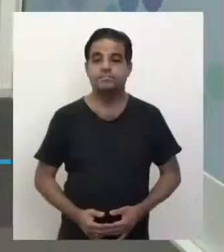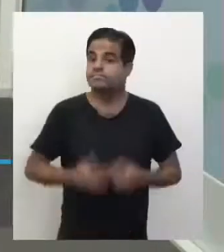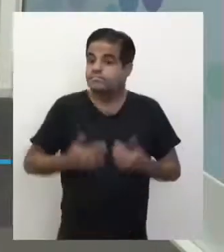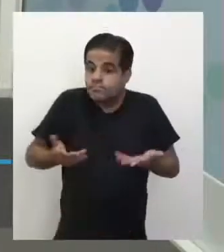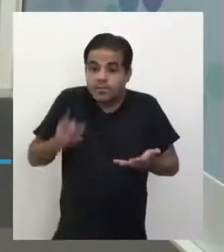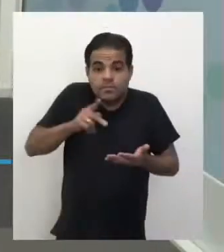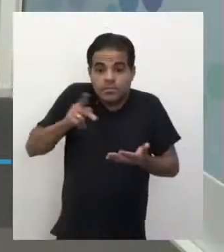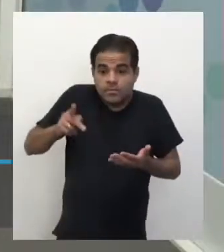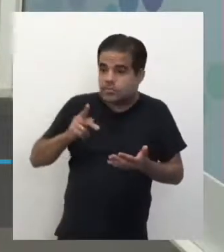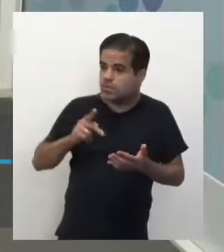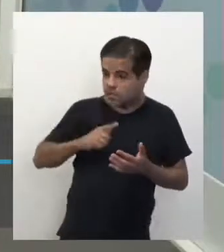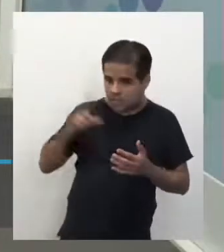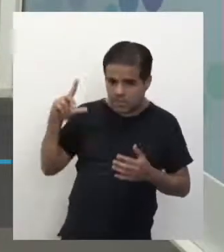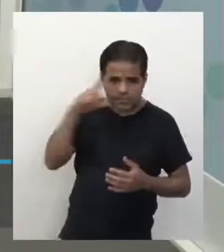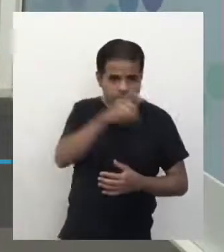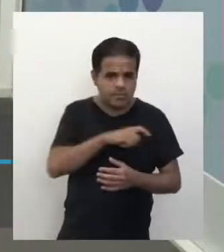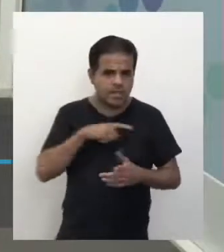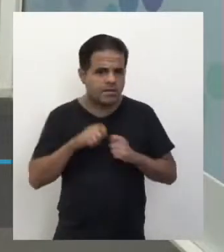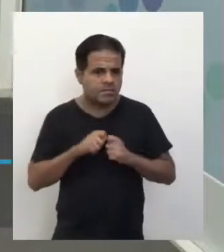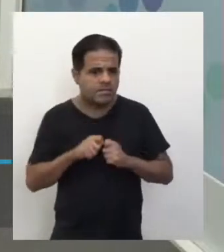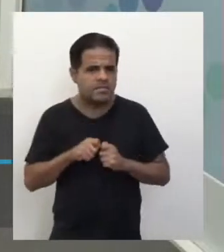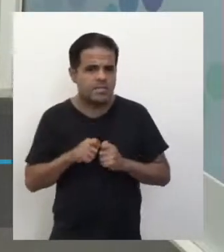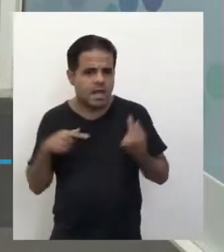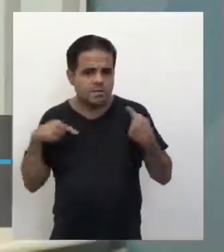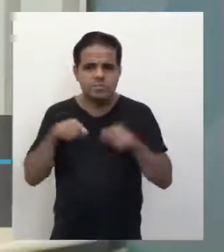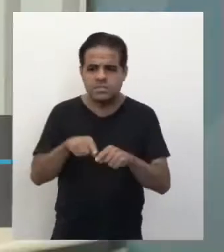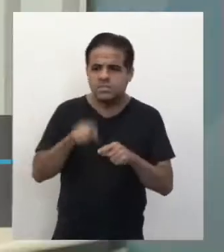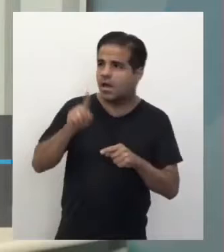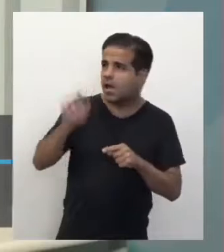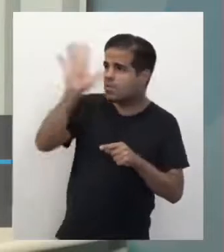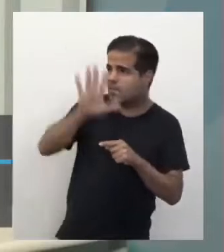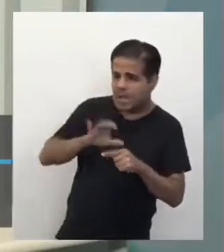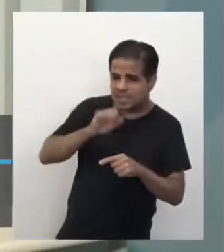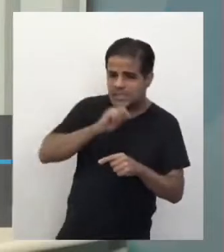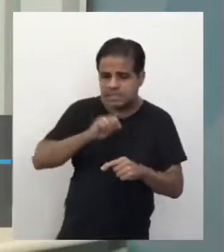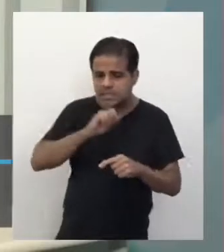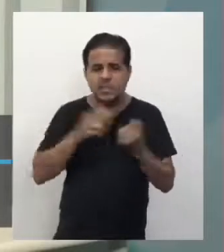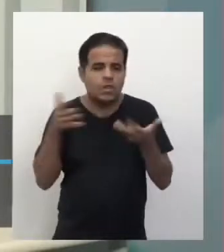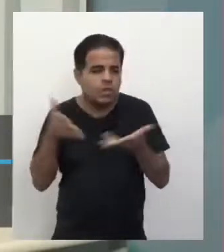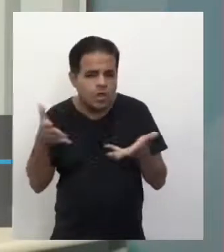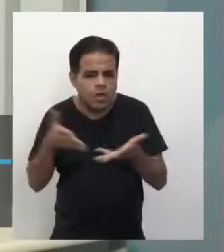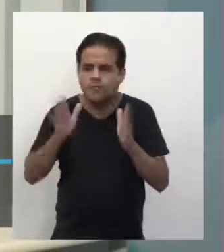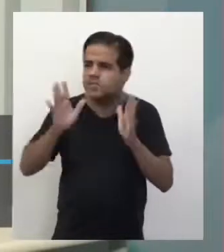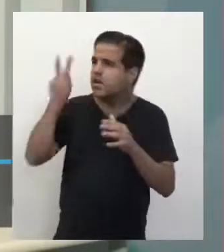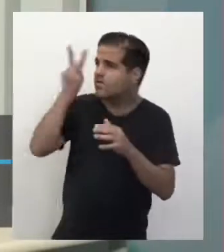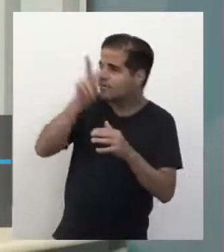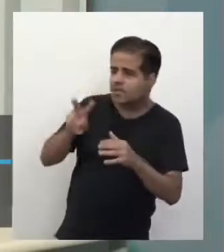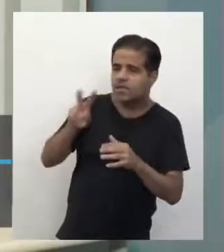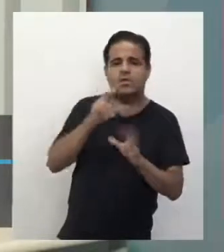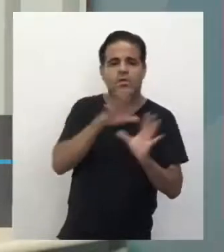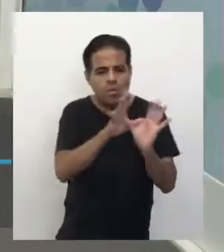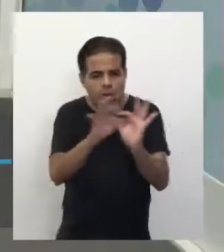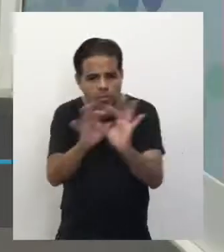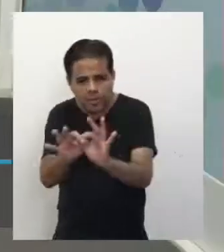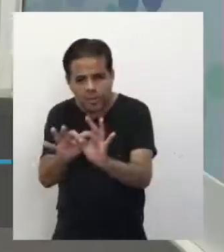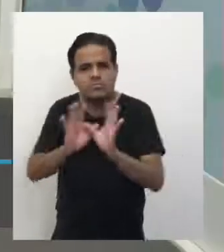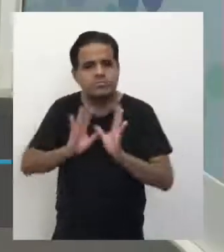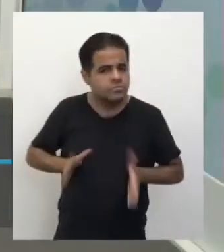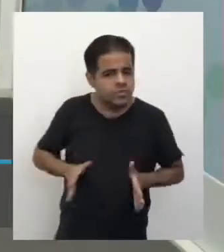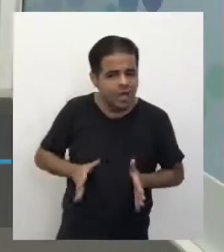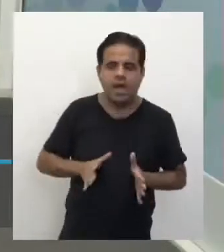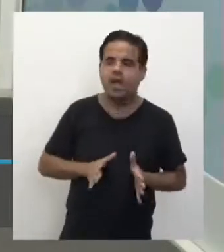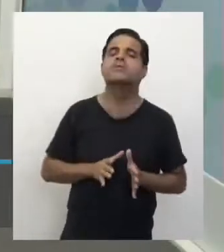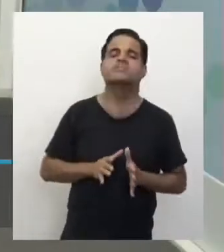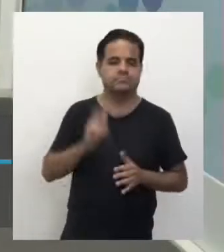E aí, professor, eles tiveram dificuldade em fazer associação, se é uma imagem antiga, atual, se eles já viram em algum contexto? Isso, vamos lá.